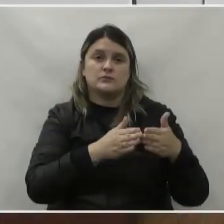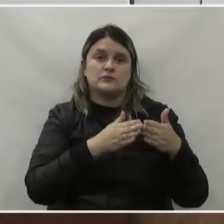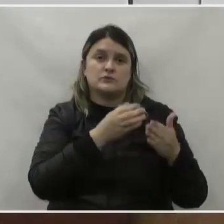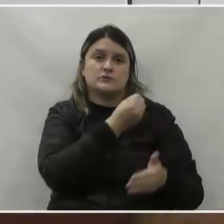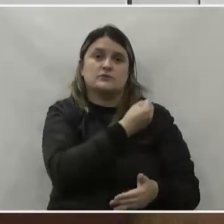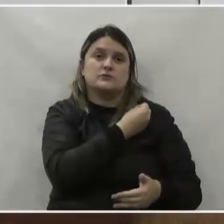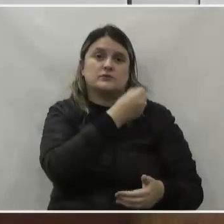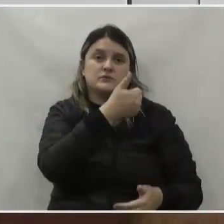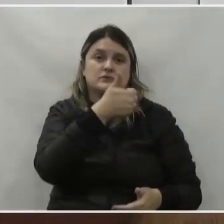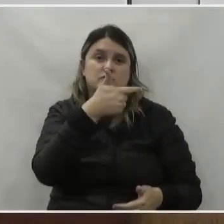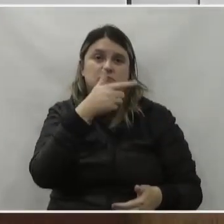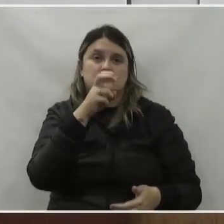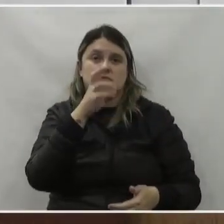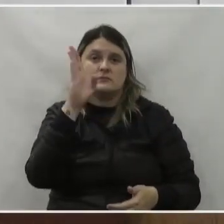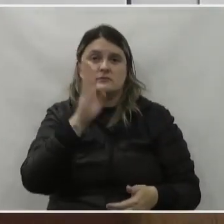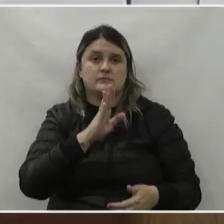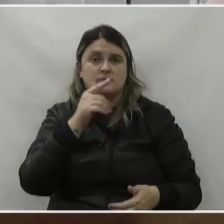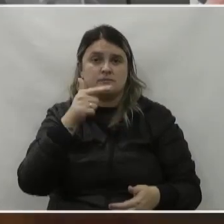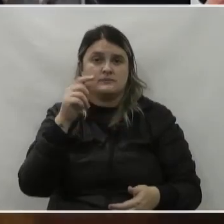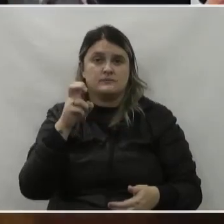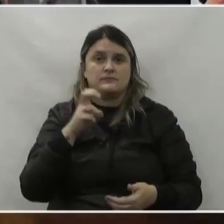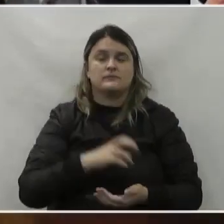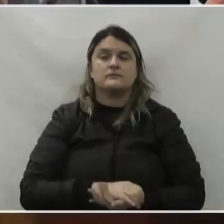número 125/2025.